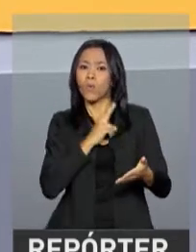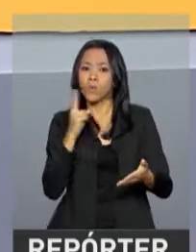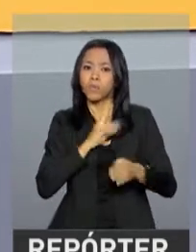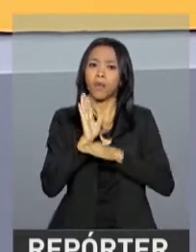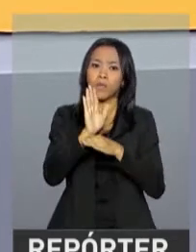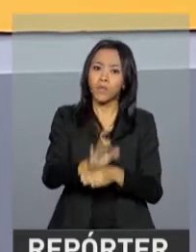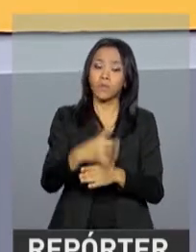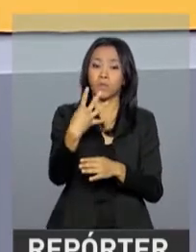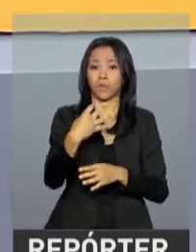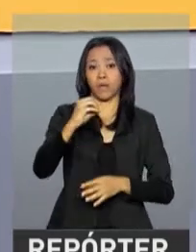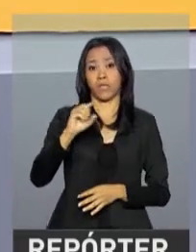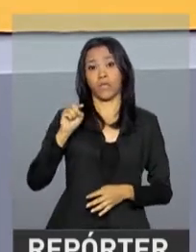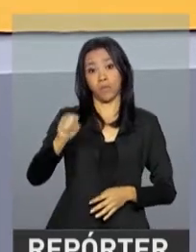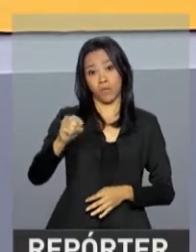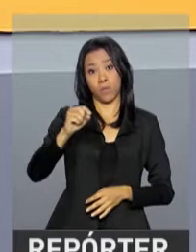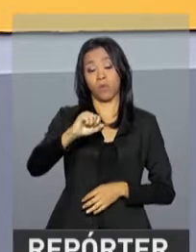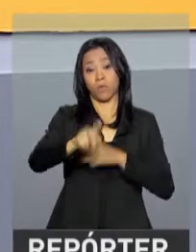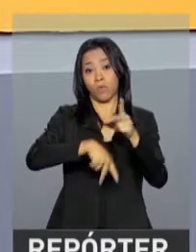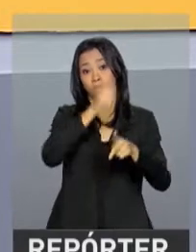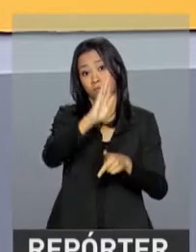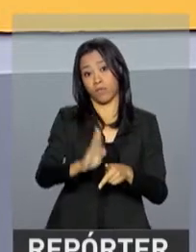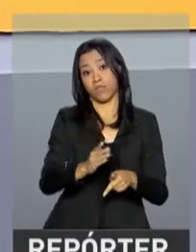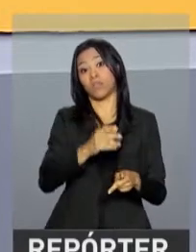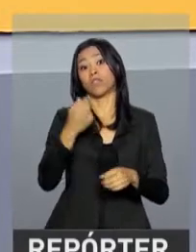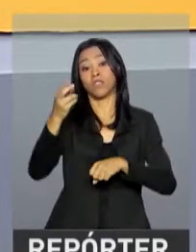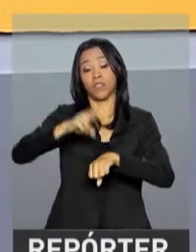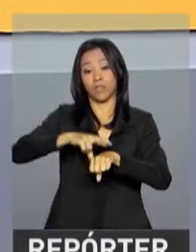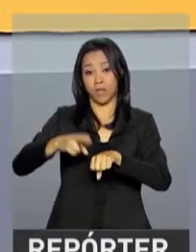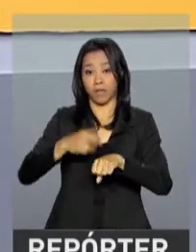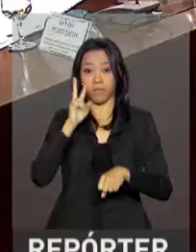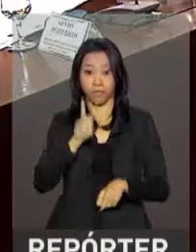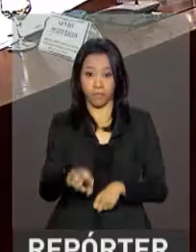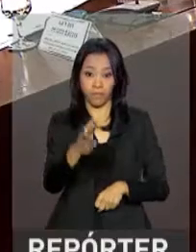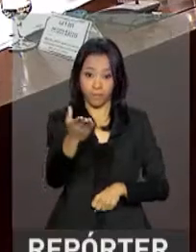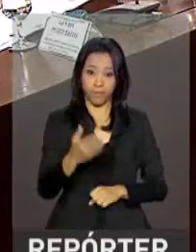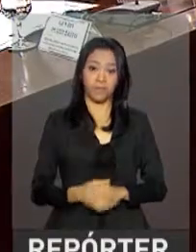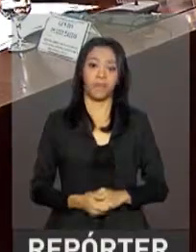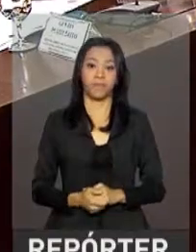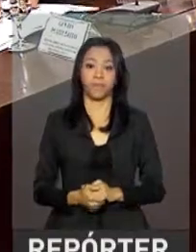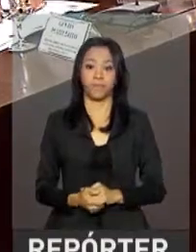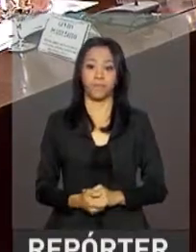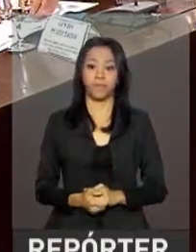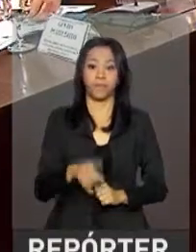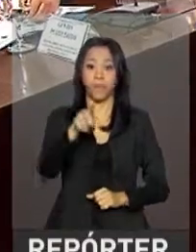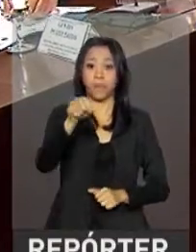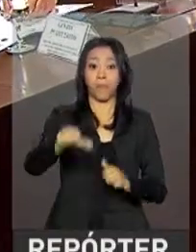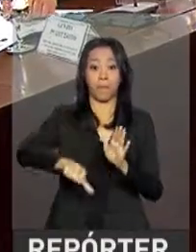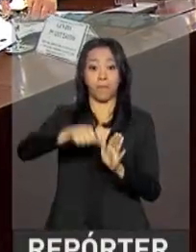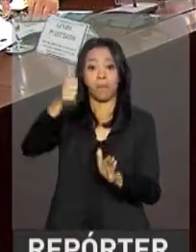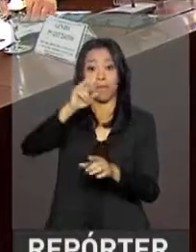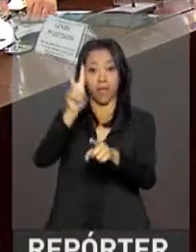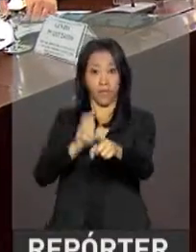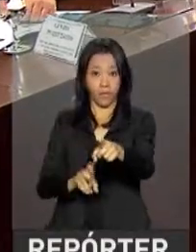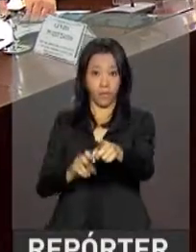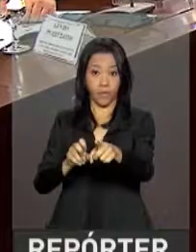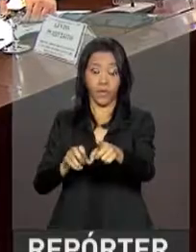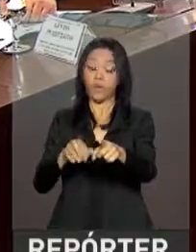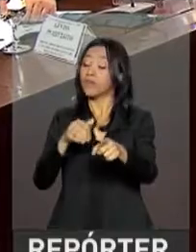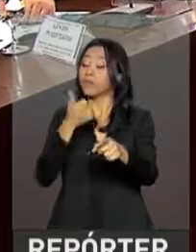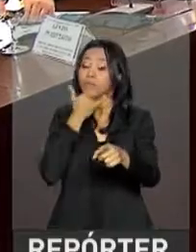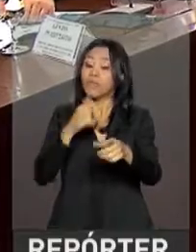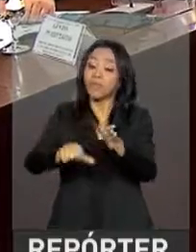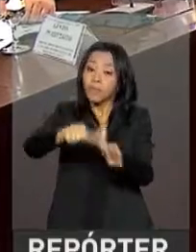estão em Roraima. O repórter João Pedro Neto acompanhou a reunião. Foi a primeira reunião do Comitê Federal